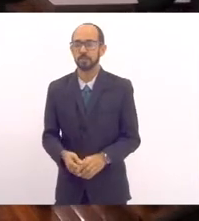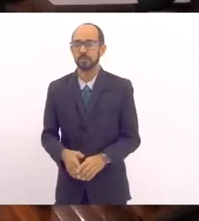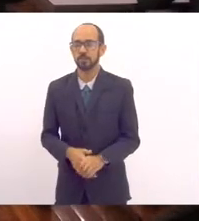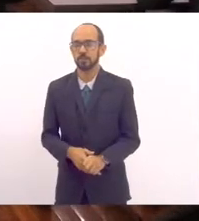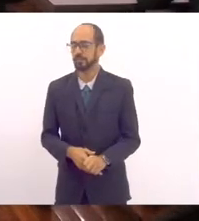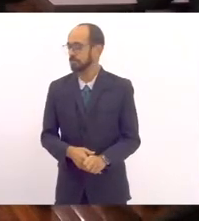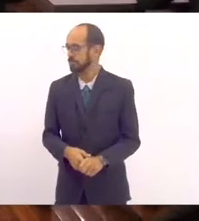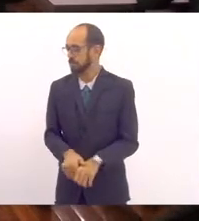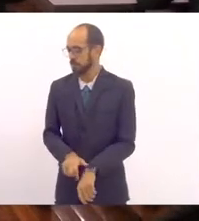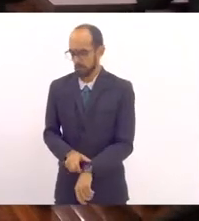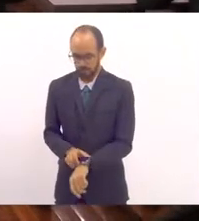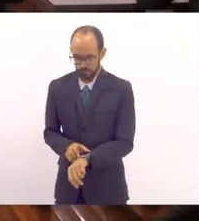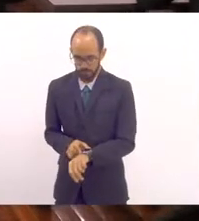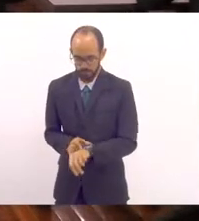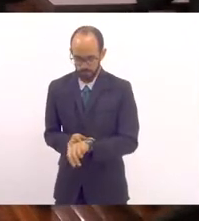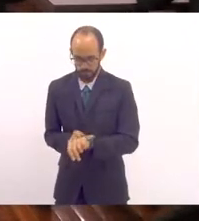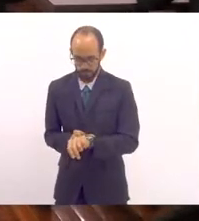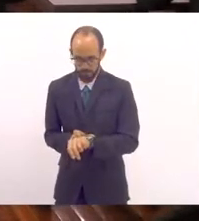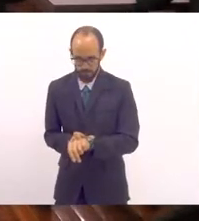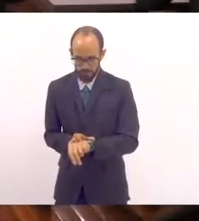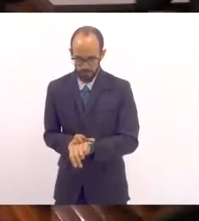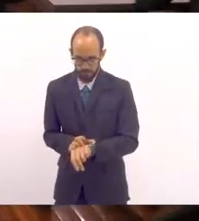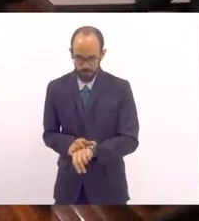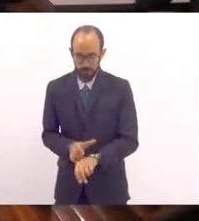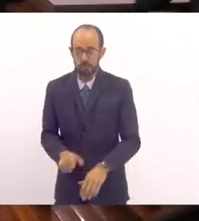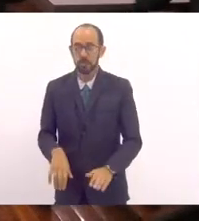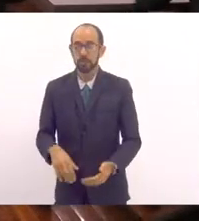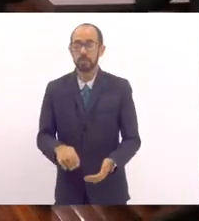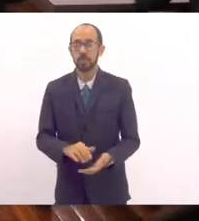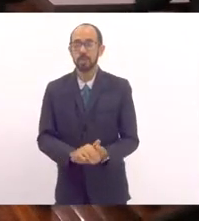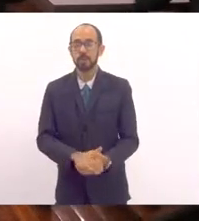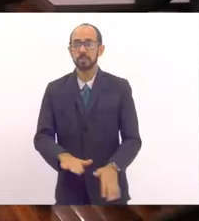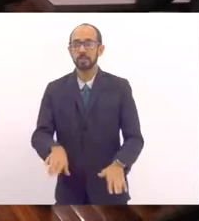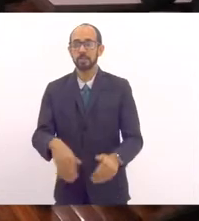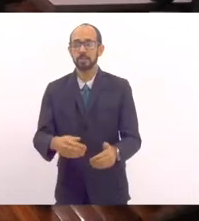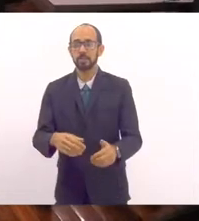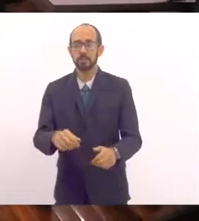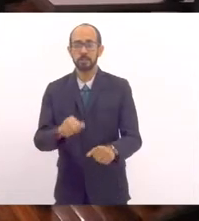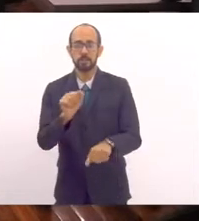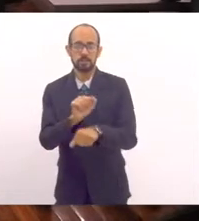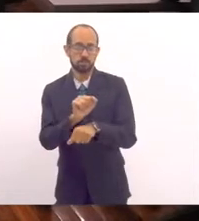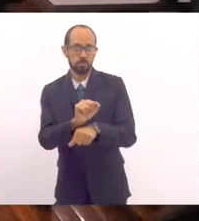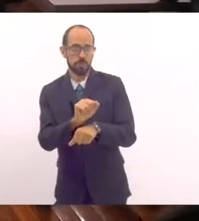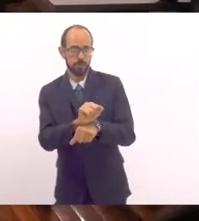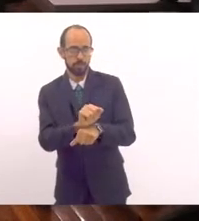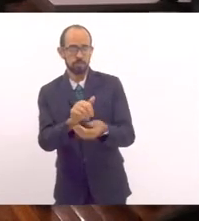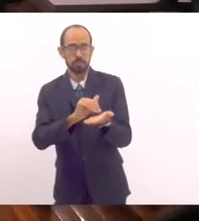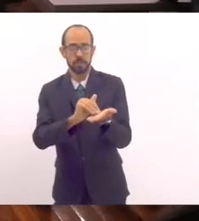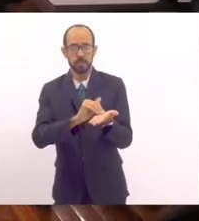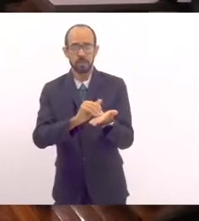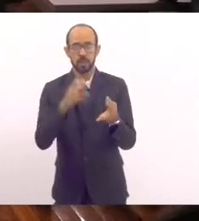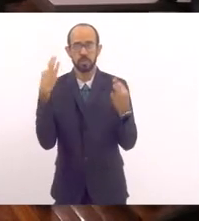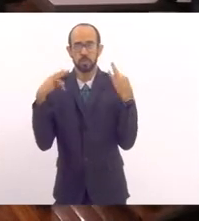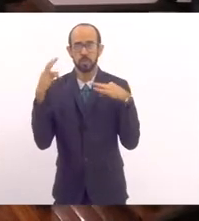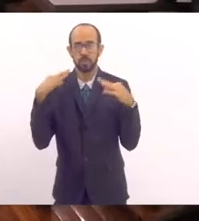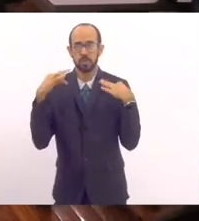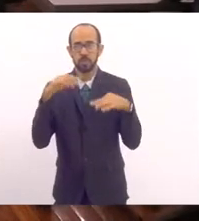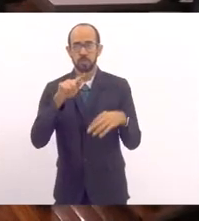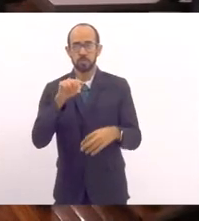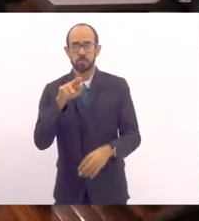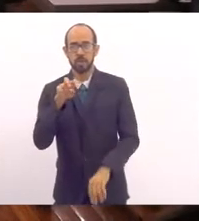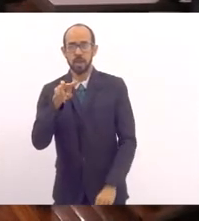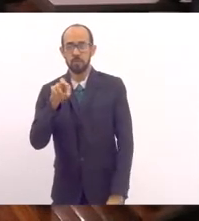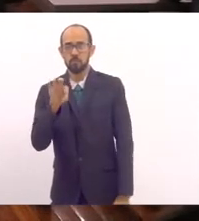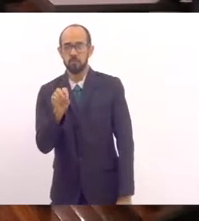Queria agora justificar um pouco do nosso atraso, é porque eu estava aguardando a presença do secretário de Turismo, Salve Neves,